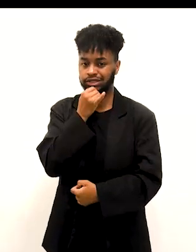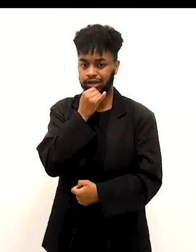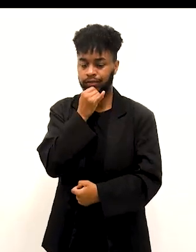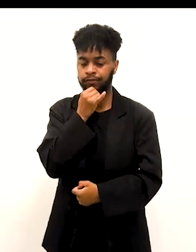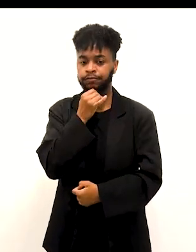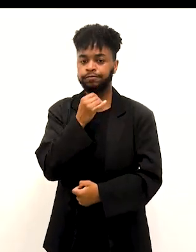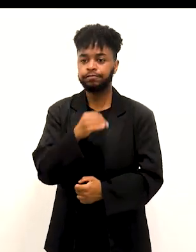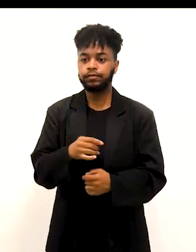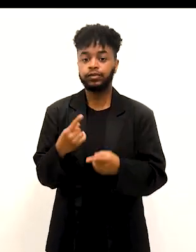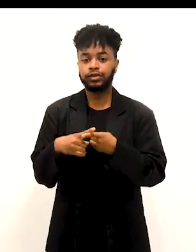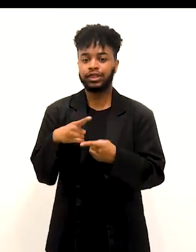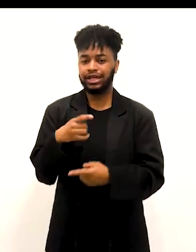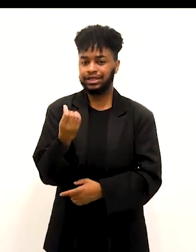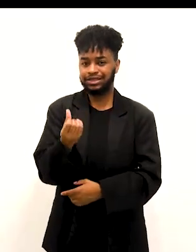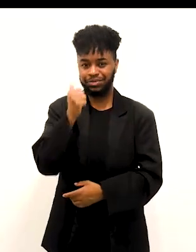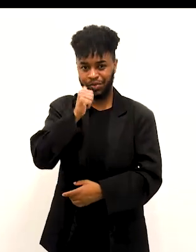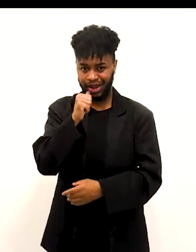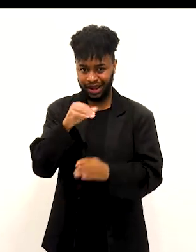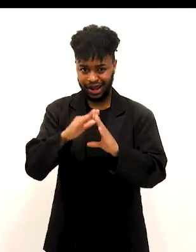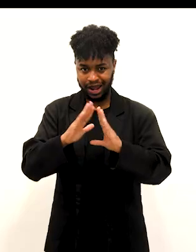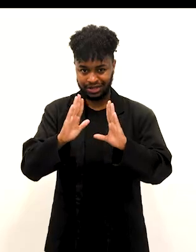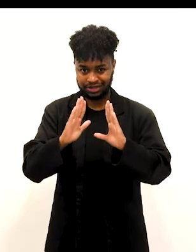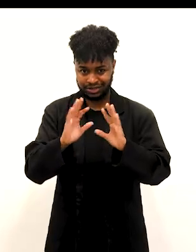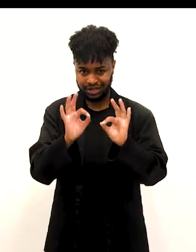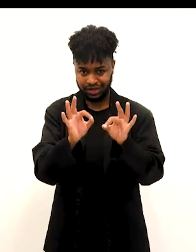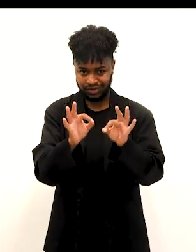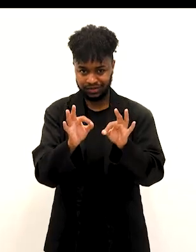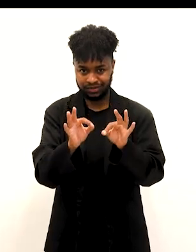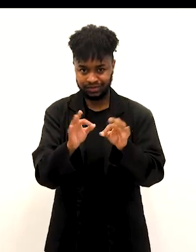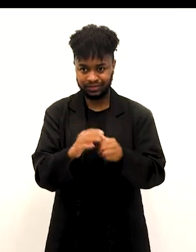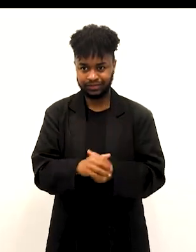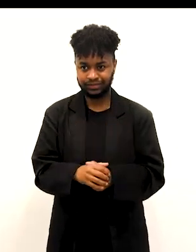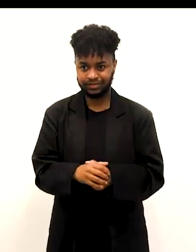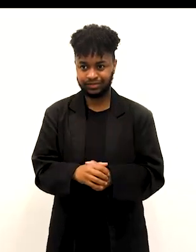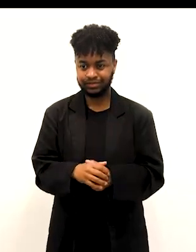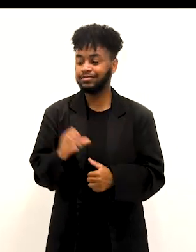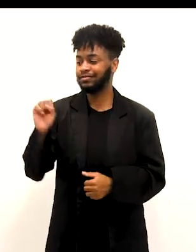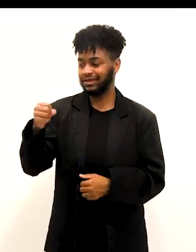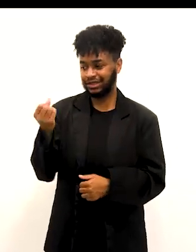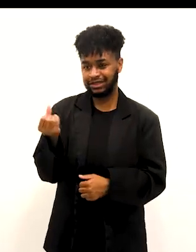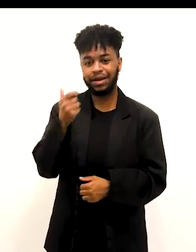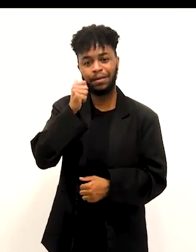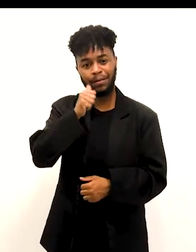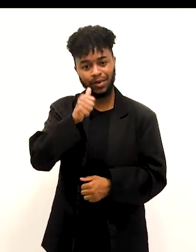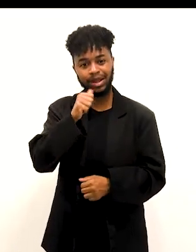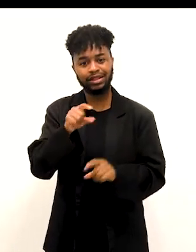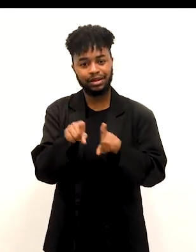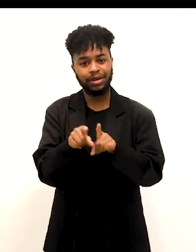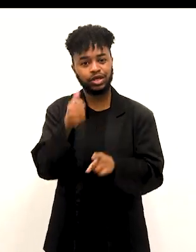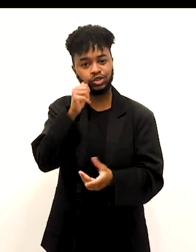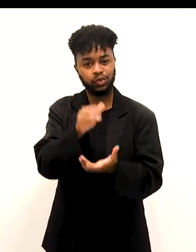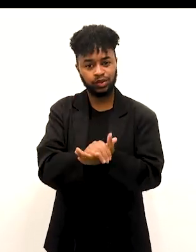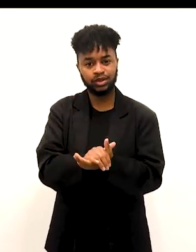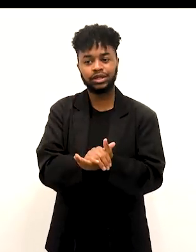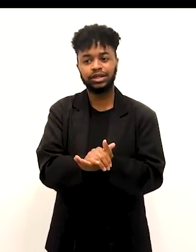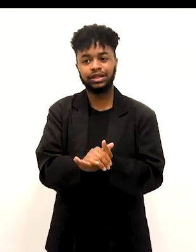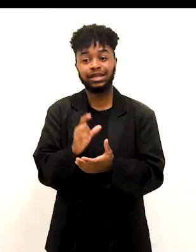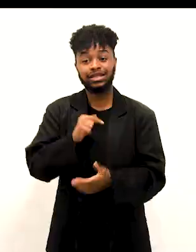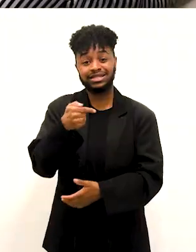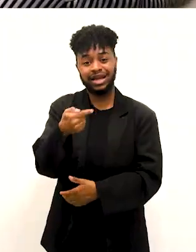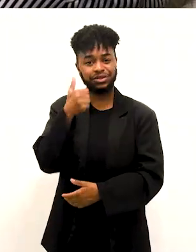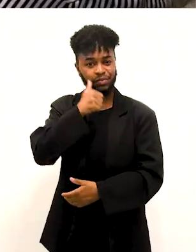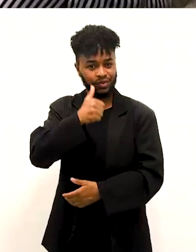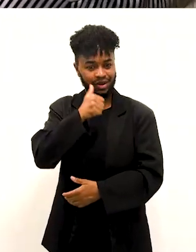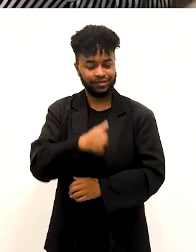deu, no sentido de ter 6 mulheres, né, Wagner, se não me engano? 6 mulheres dentro de casa, 6 né? mulheres em casa, mais a esposa. 6 filhos, a esposa. A casa das